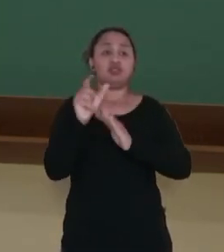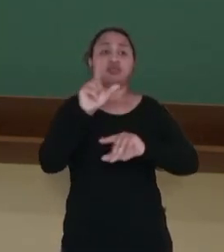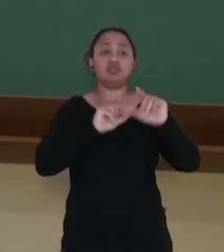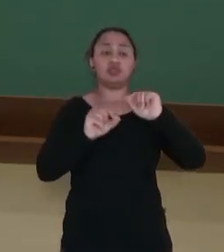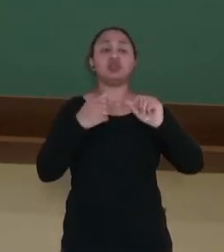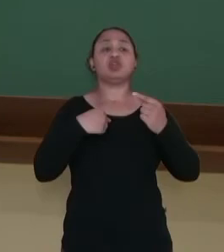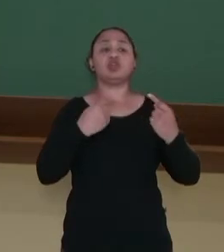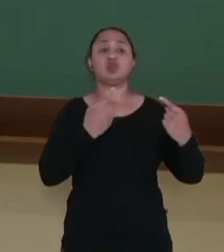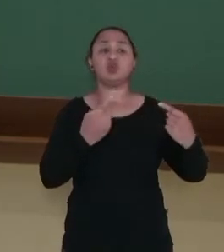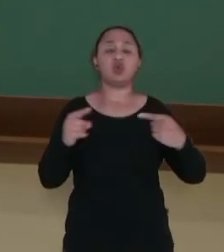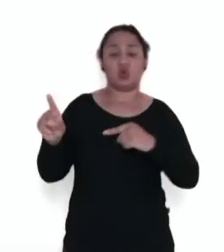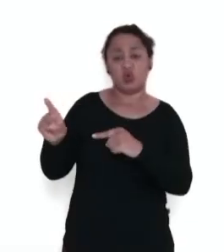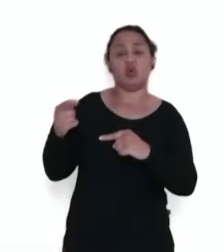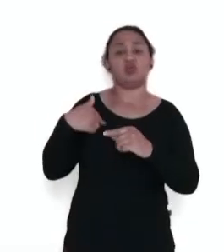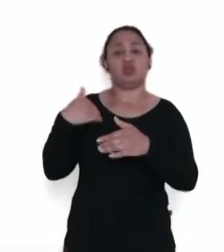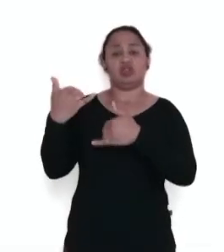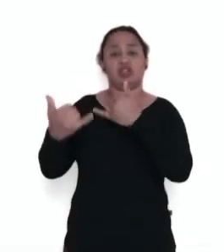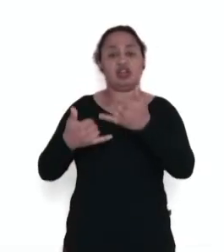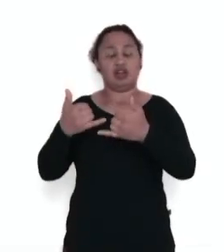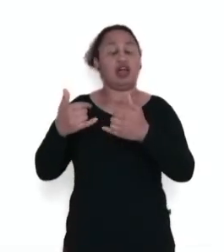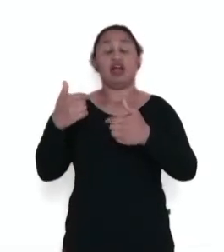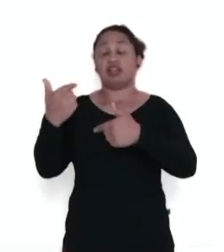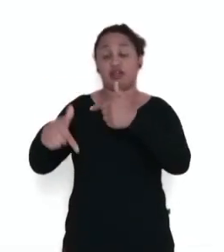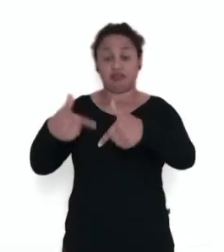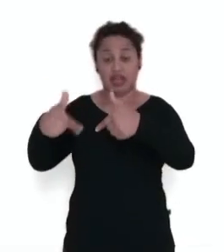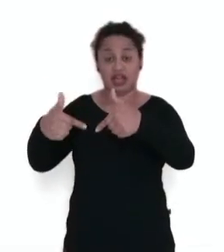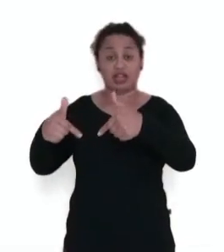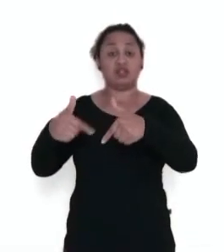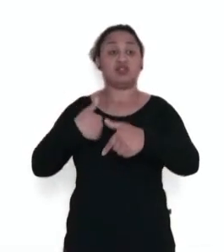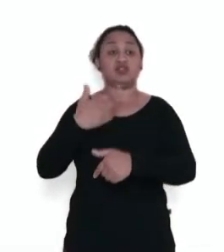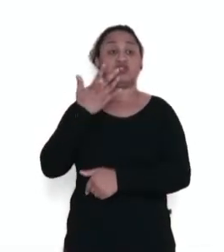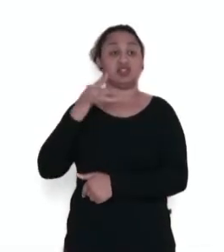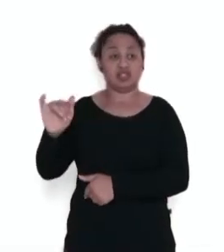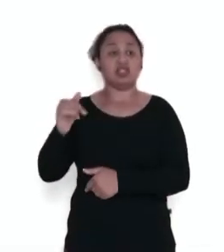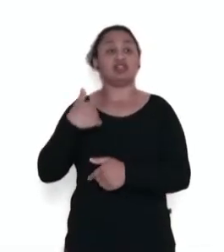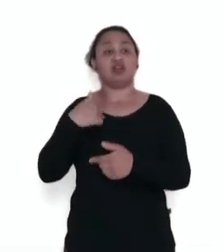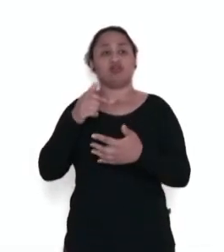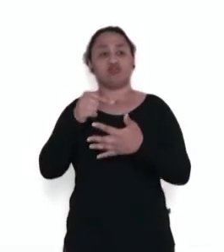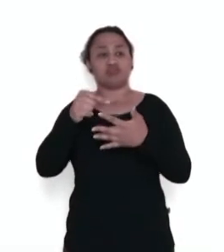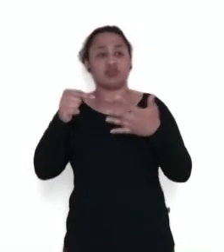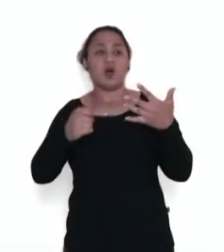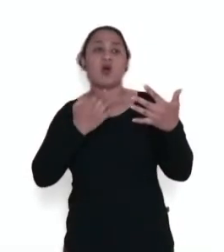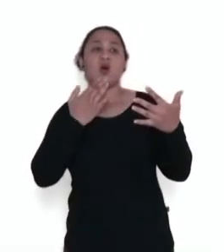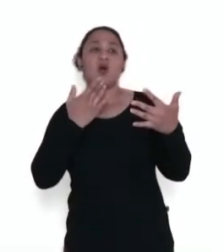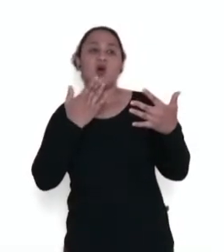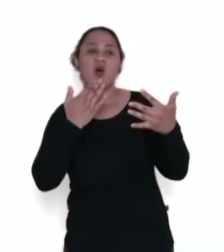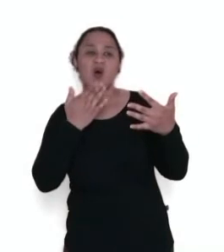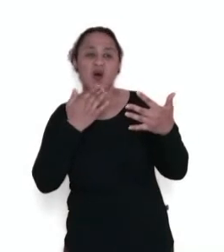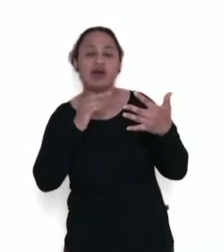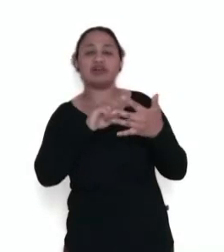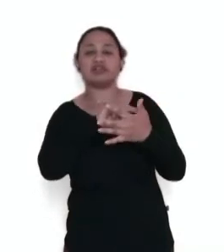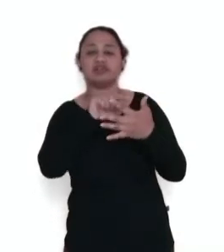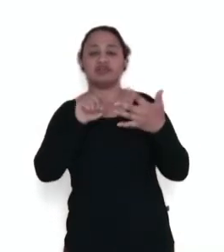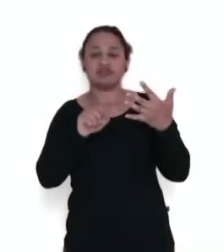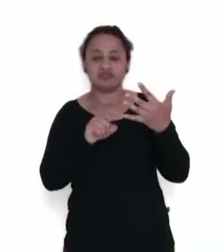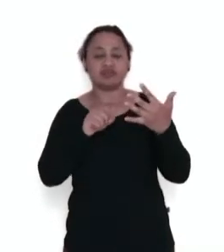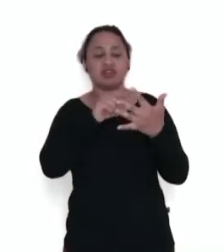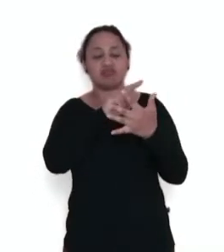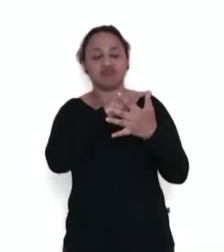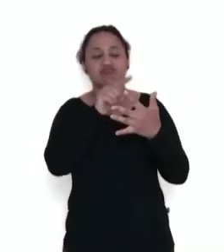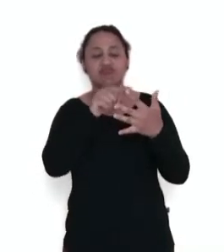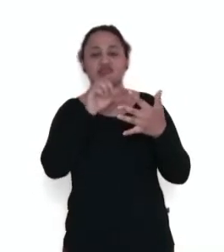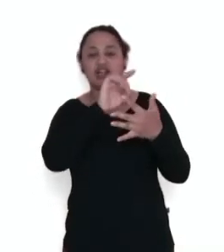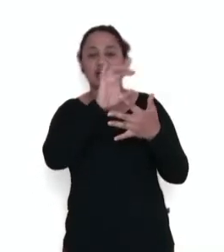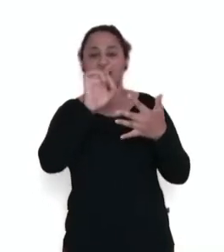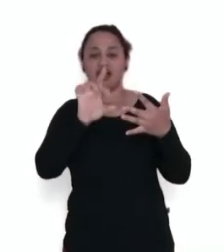pontas coloridas. Azul, vermelho, verde, amarelo e laranja. Então, o catavento de 5 pontas coloridas,